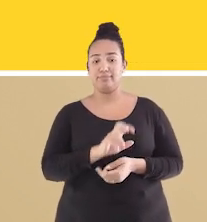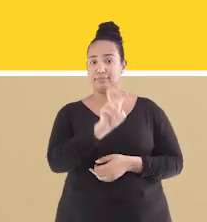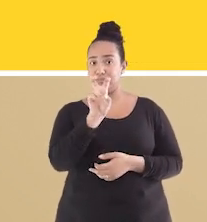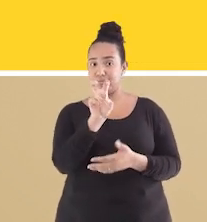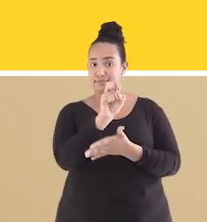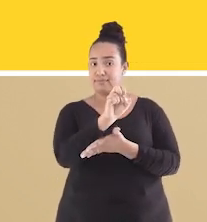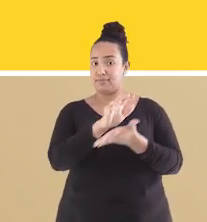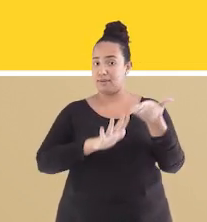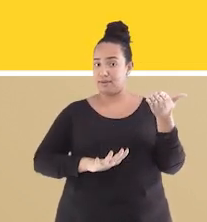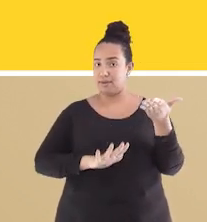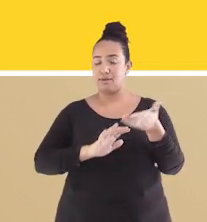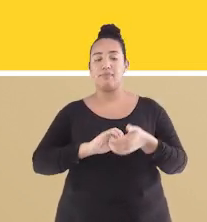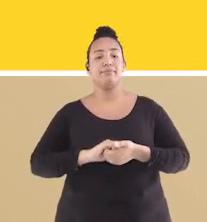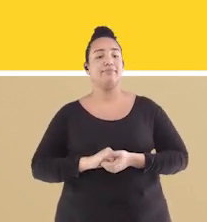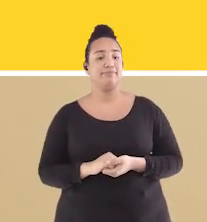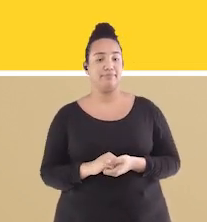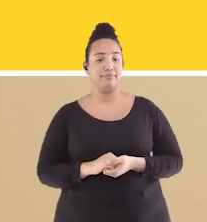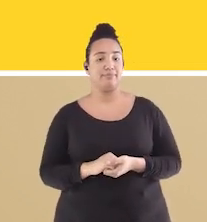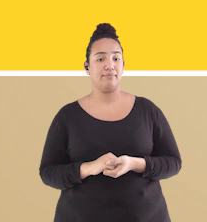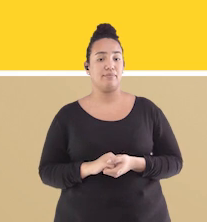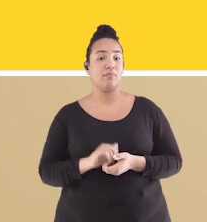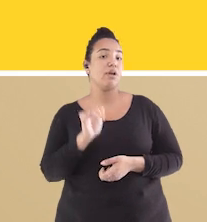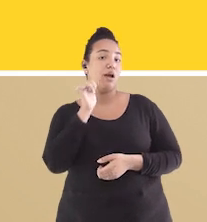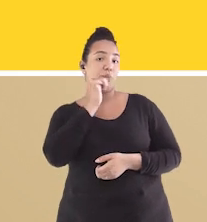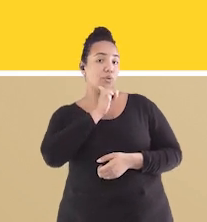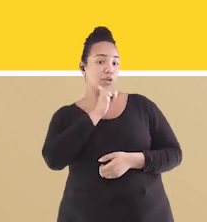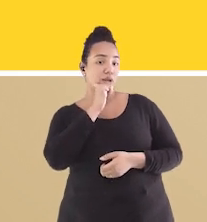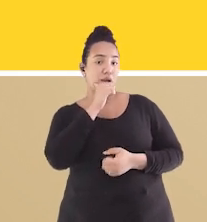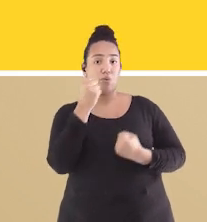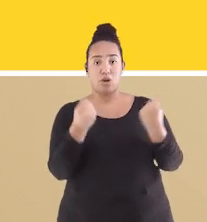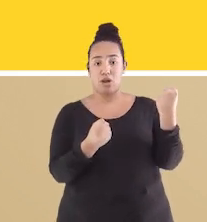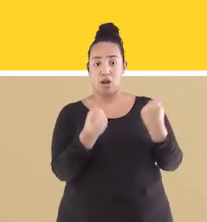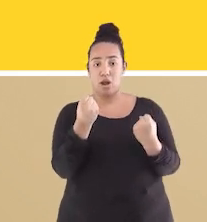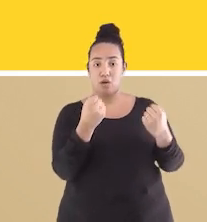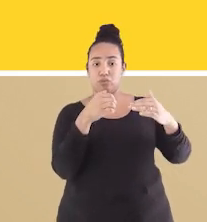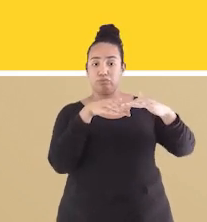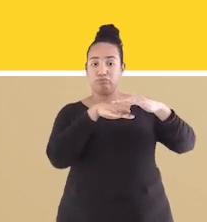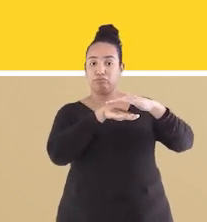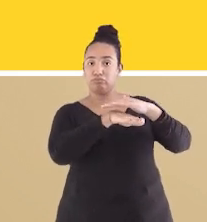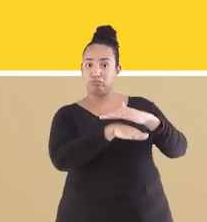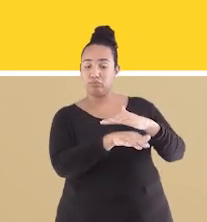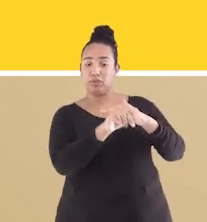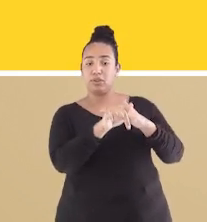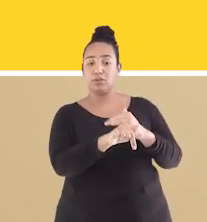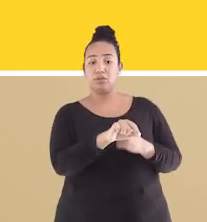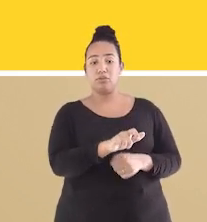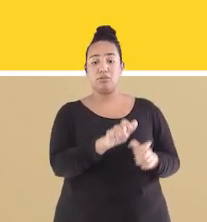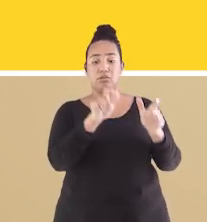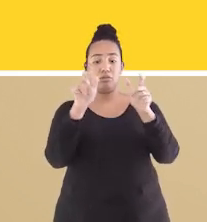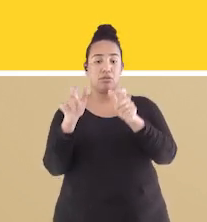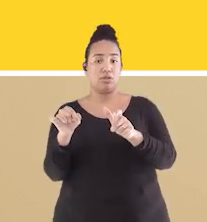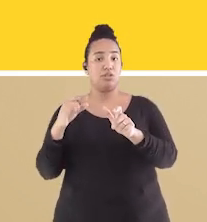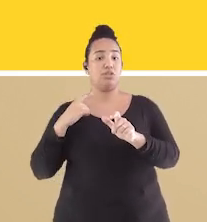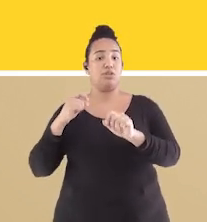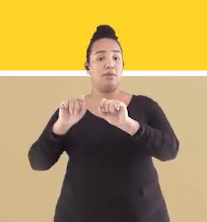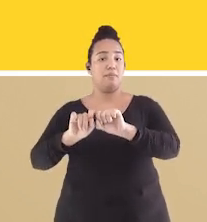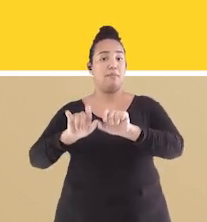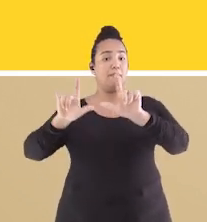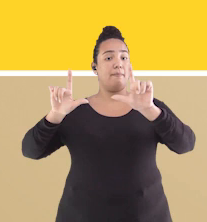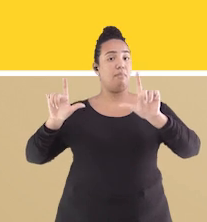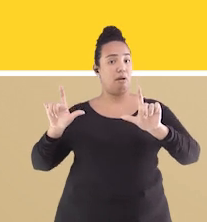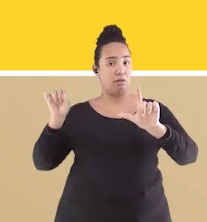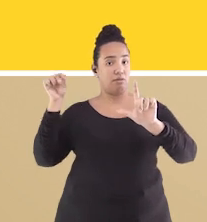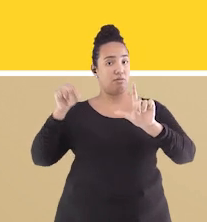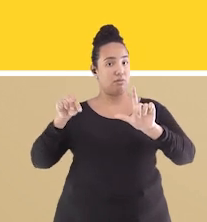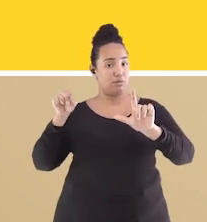Questão 5. Ana foi estacionar o carro na rua e ao lado da vaga de estacionamento havia esta placa